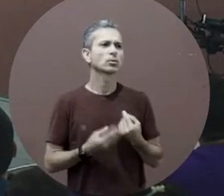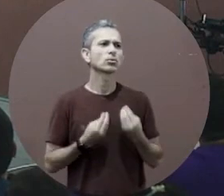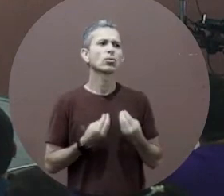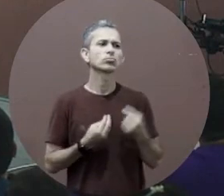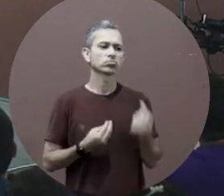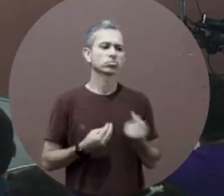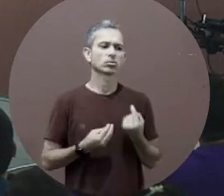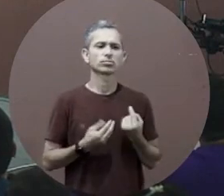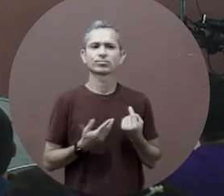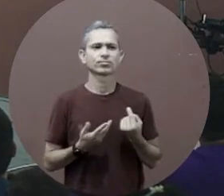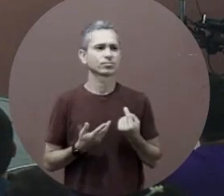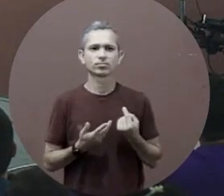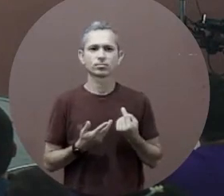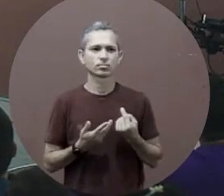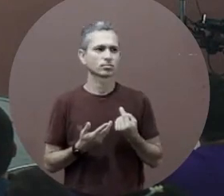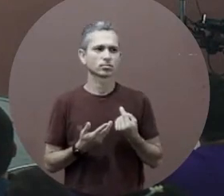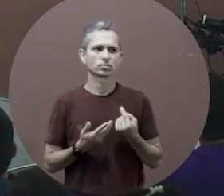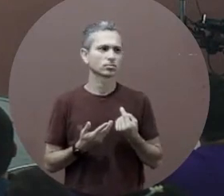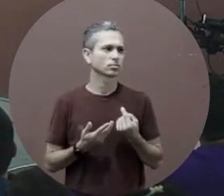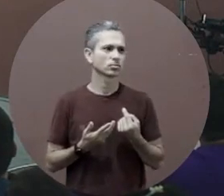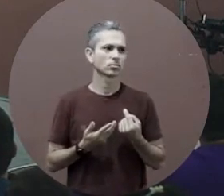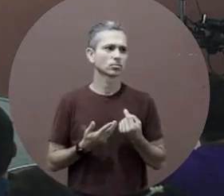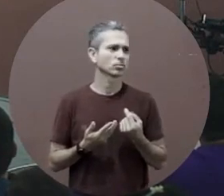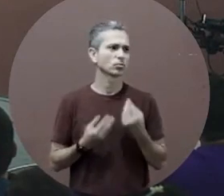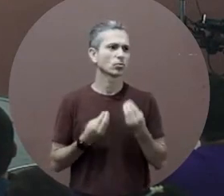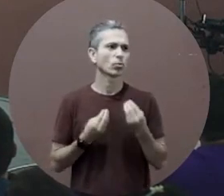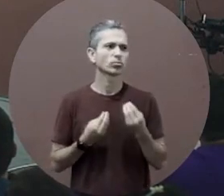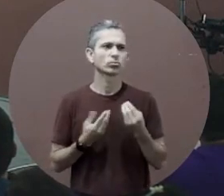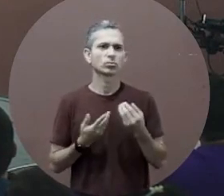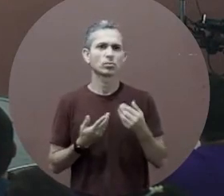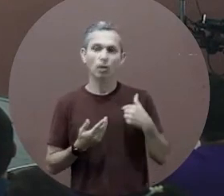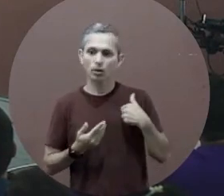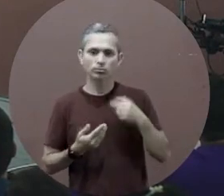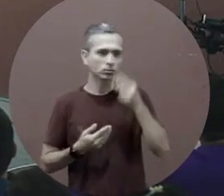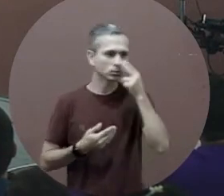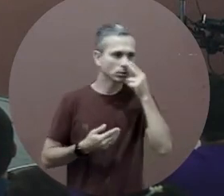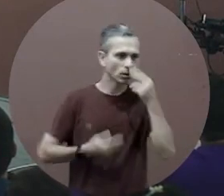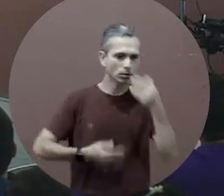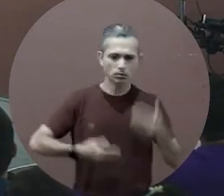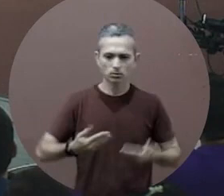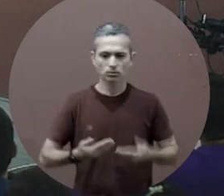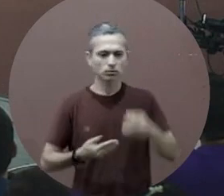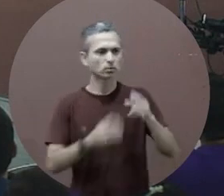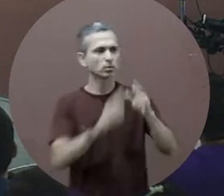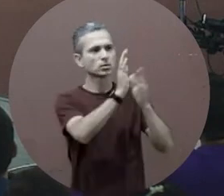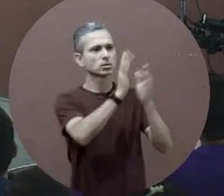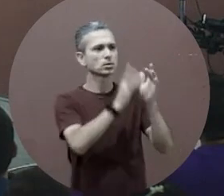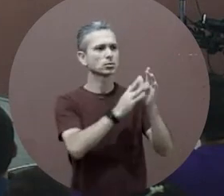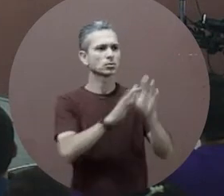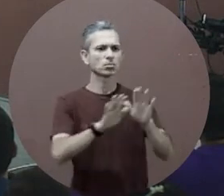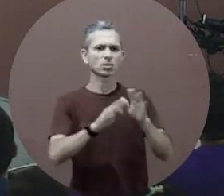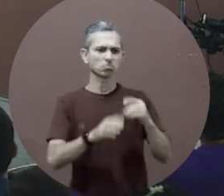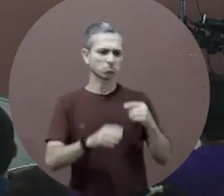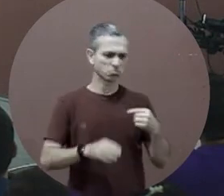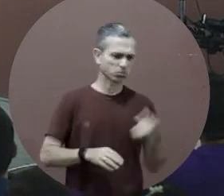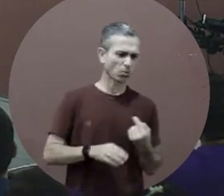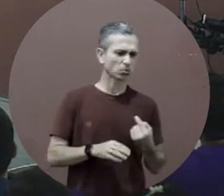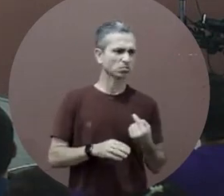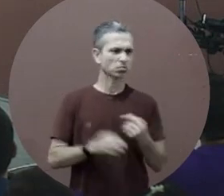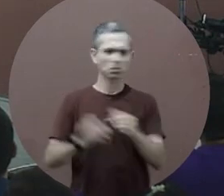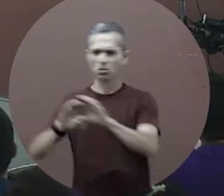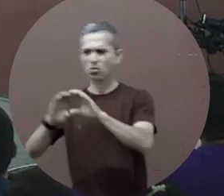É contraditório se dizer cristão, seguidor de Jesus, e viver isolado, viver distante de uma